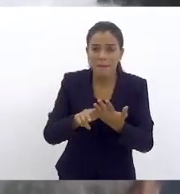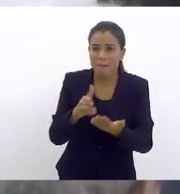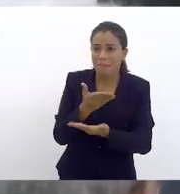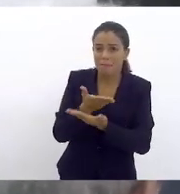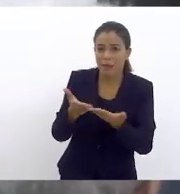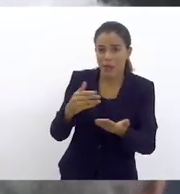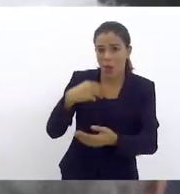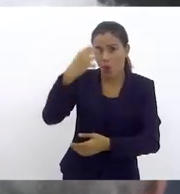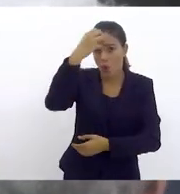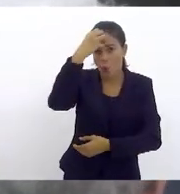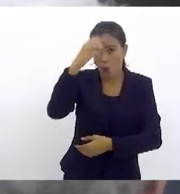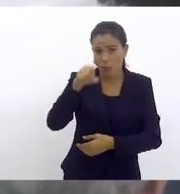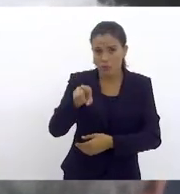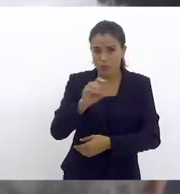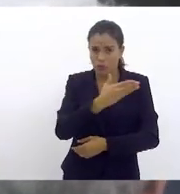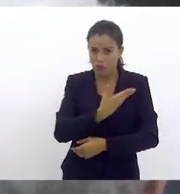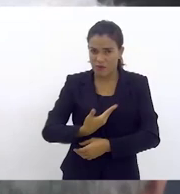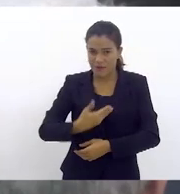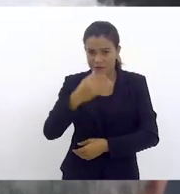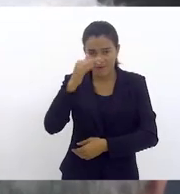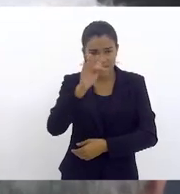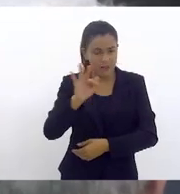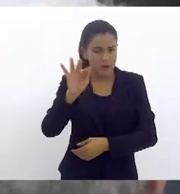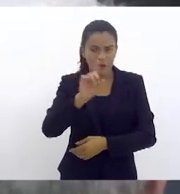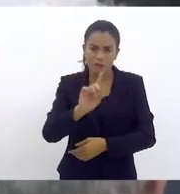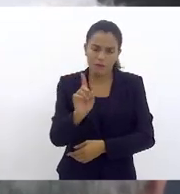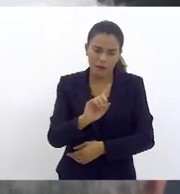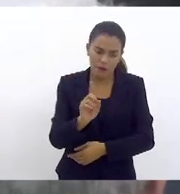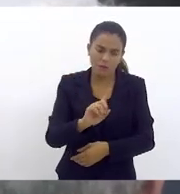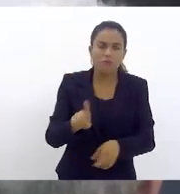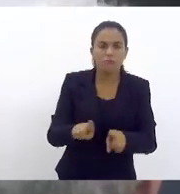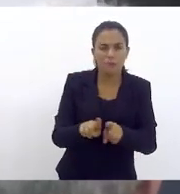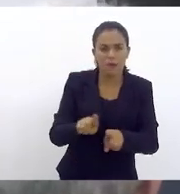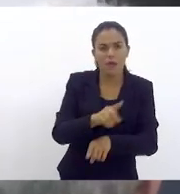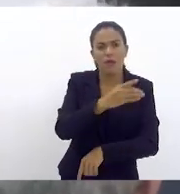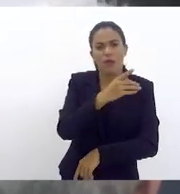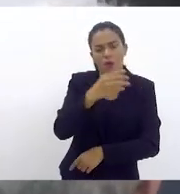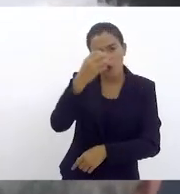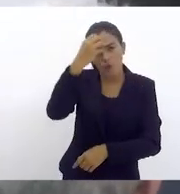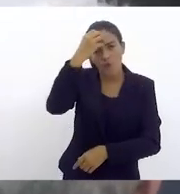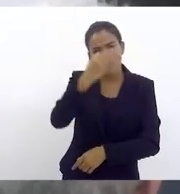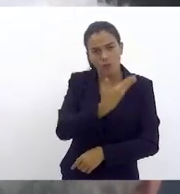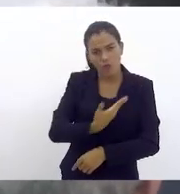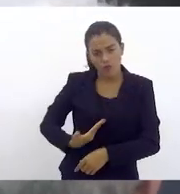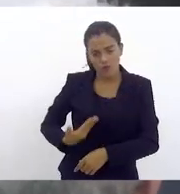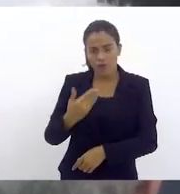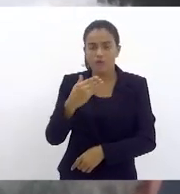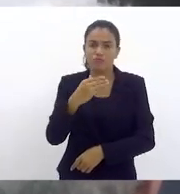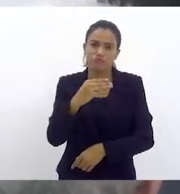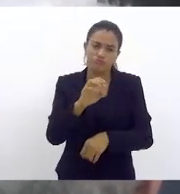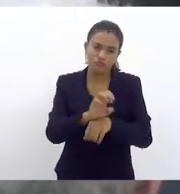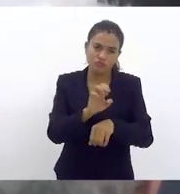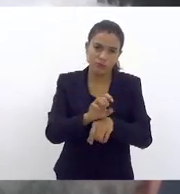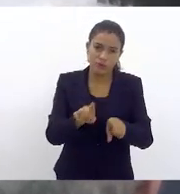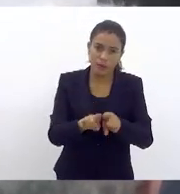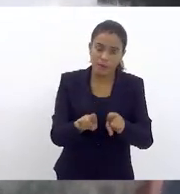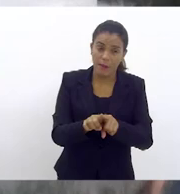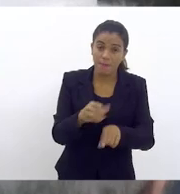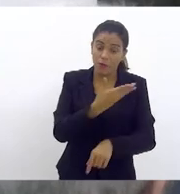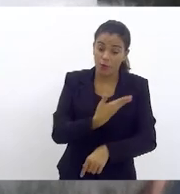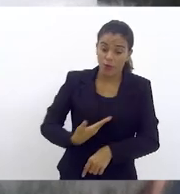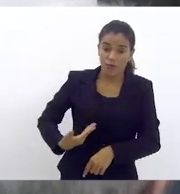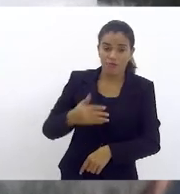é culpa de todo mundo não é só do governo federal mas do Estado também mas a gente tem que reverter isso e eu acho que o governo federal